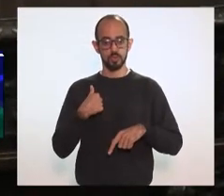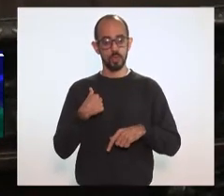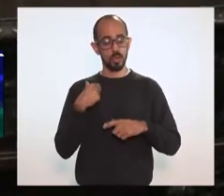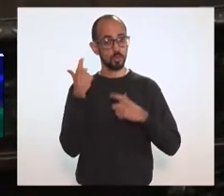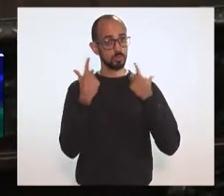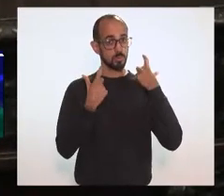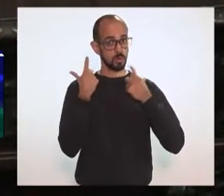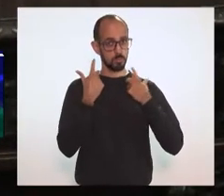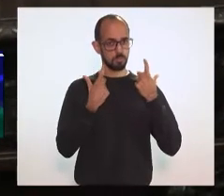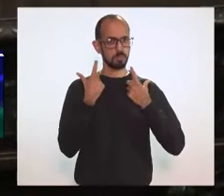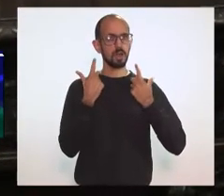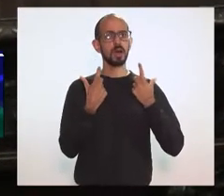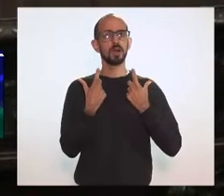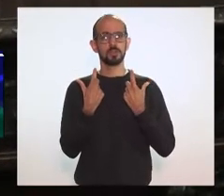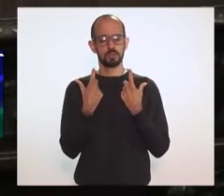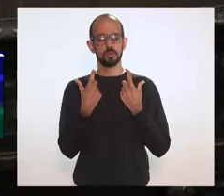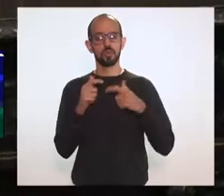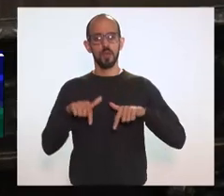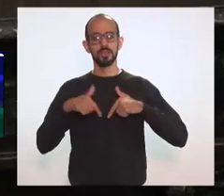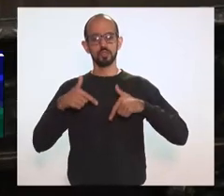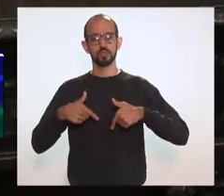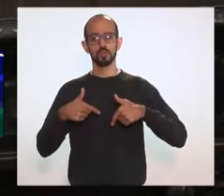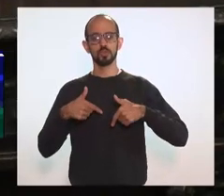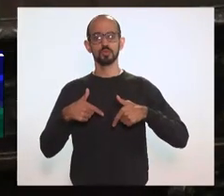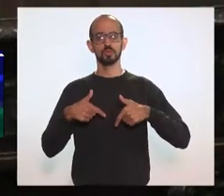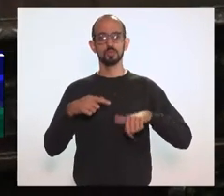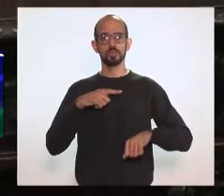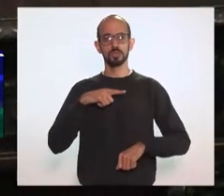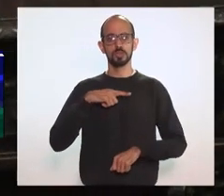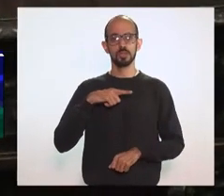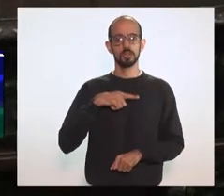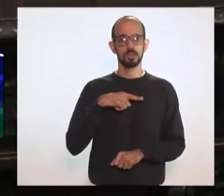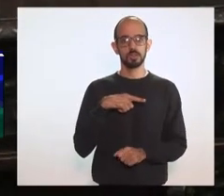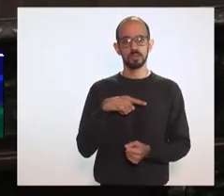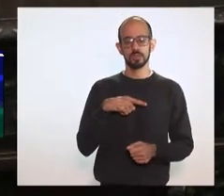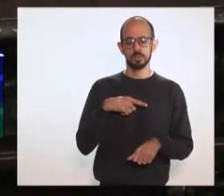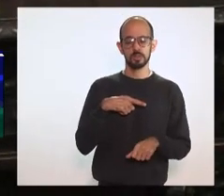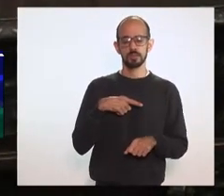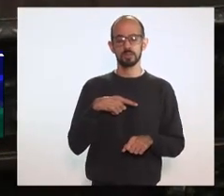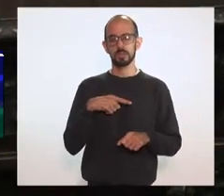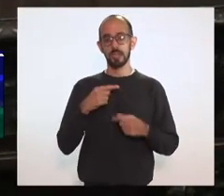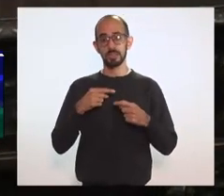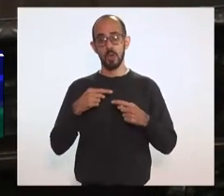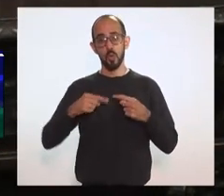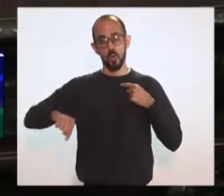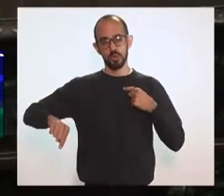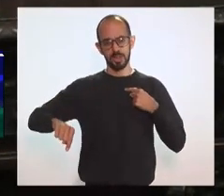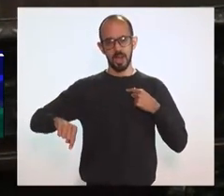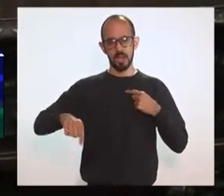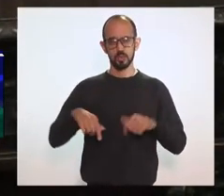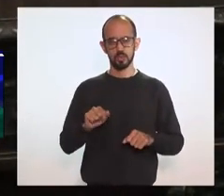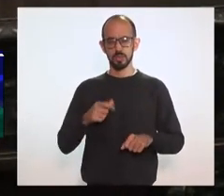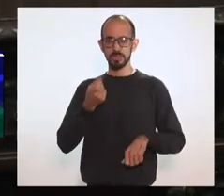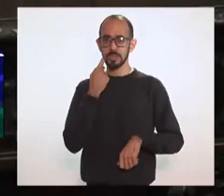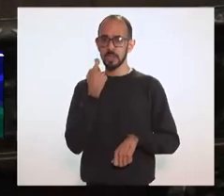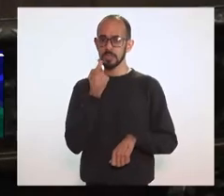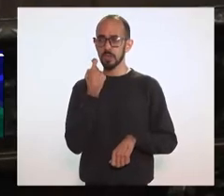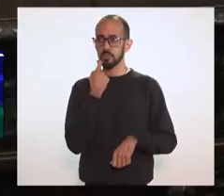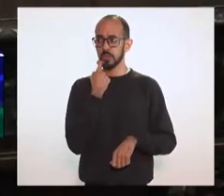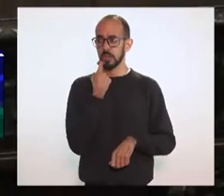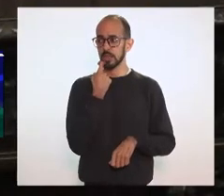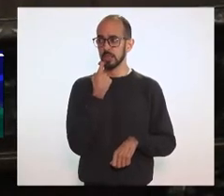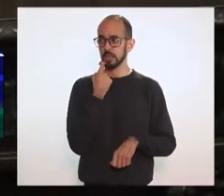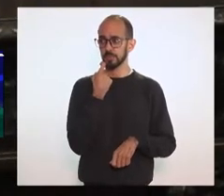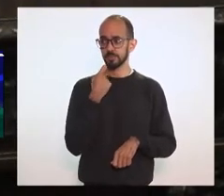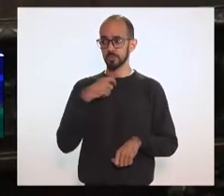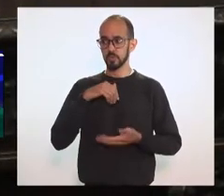preocupação com atitudes que vão, aparentemente, na direção oposta a essa. Na sexta-feira, de forma prudente,